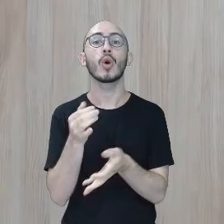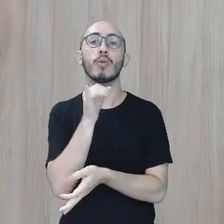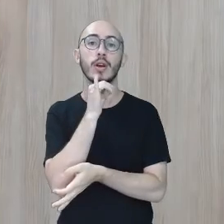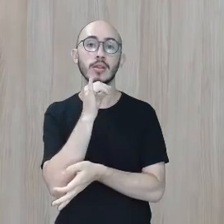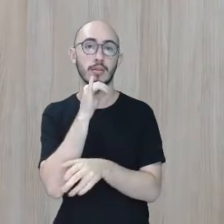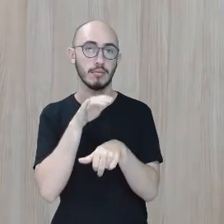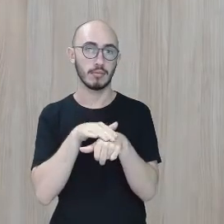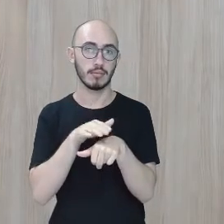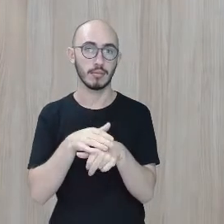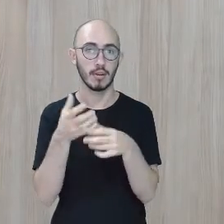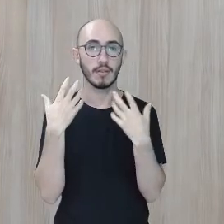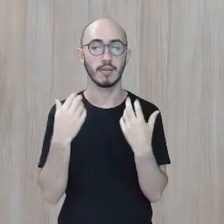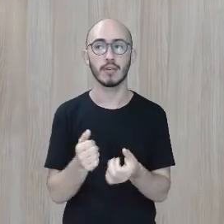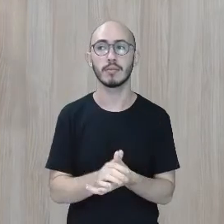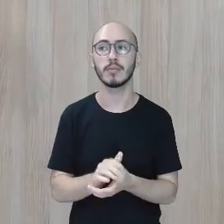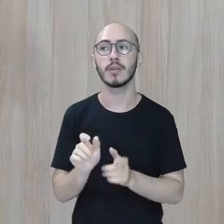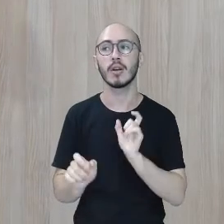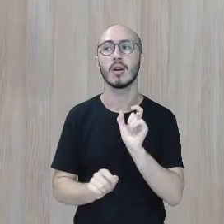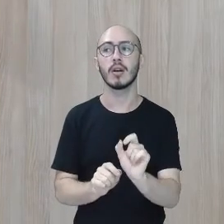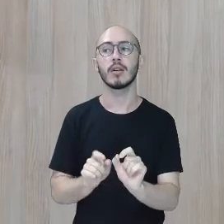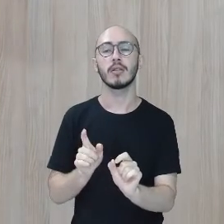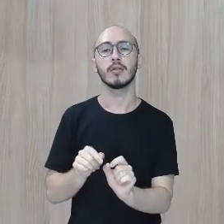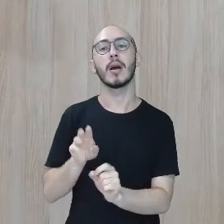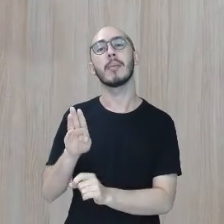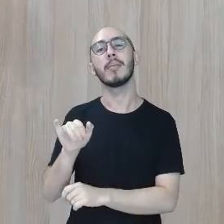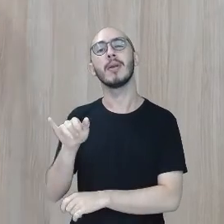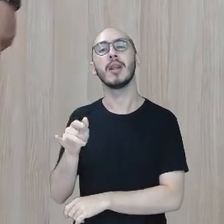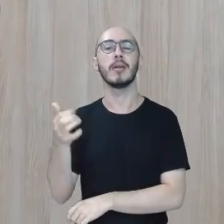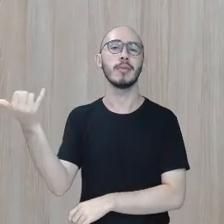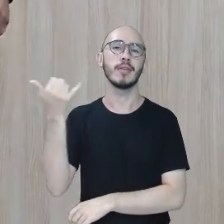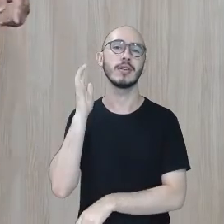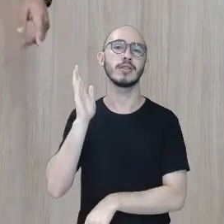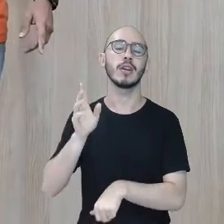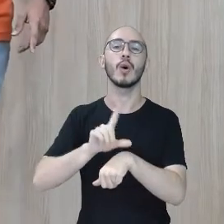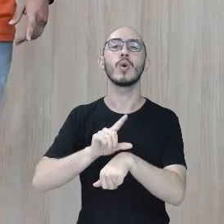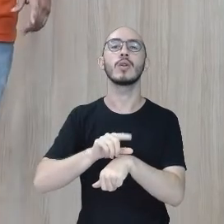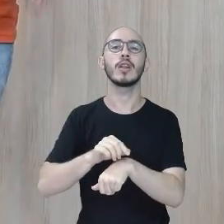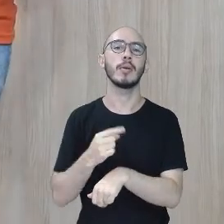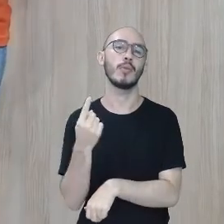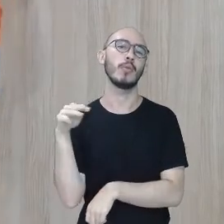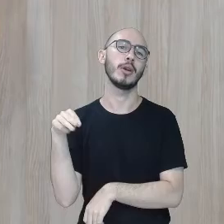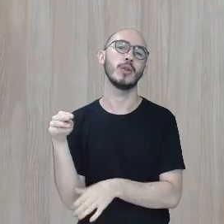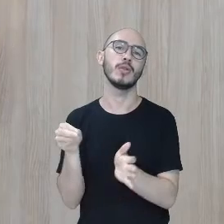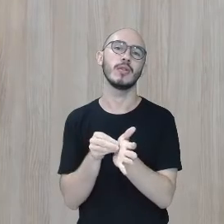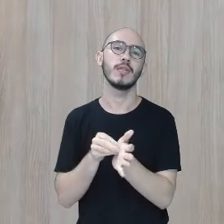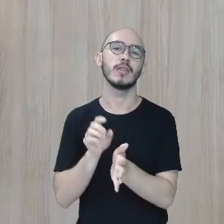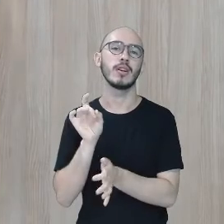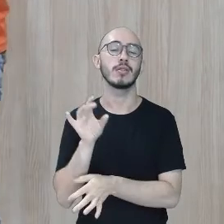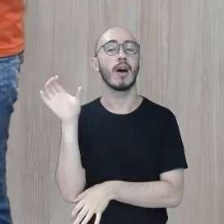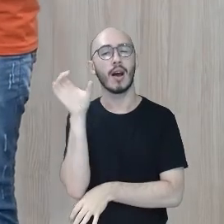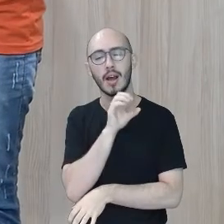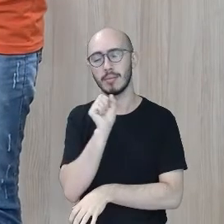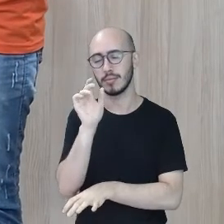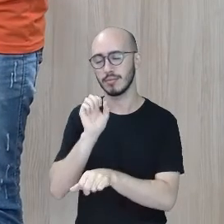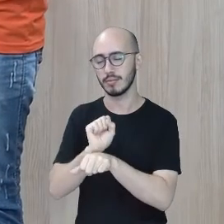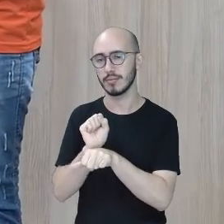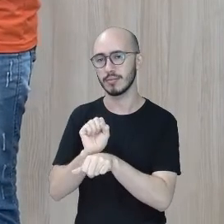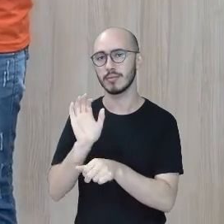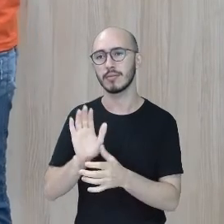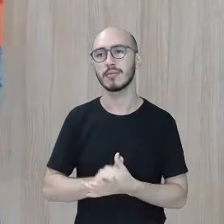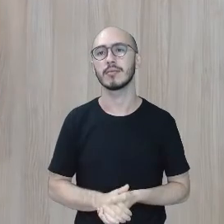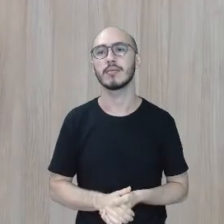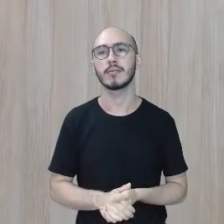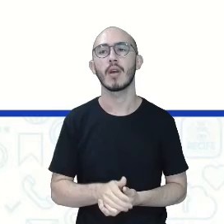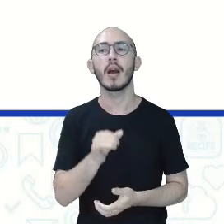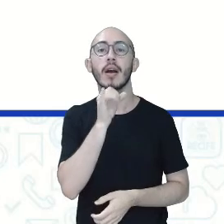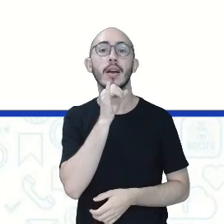aqui. Billy já tá assim, ó. 1 minuto. Tô indo, Billy. Rapidão. Ó, bora fazer esse exemplo aqui,